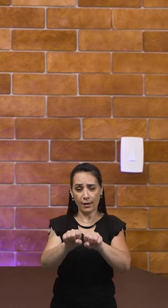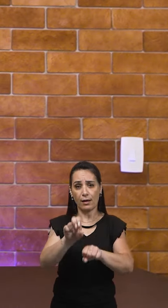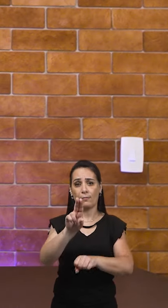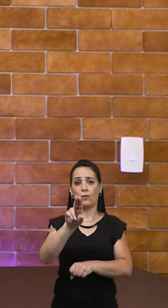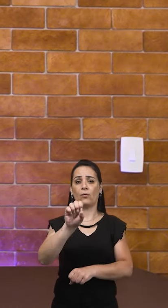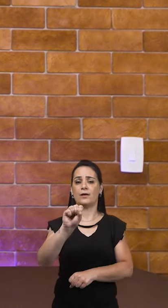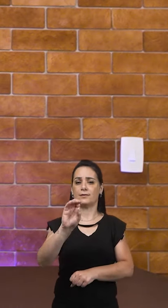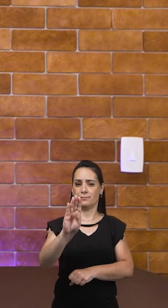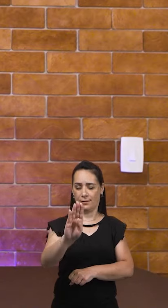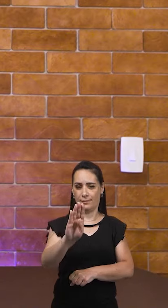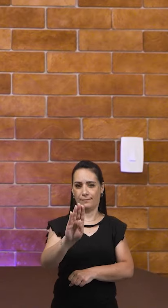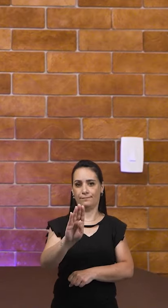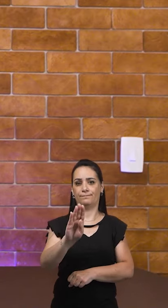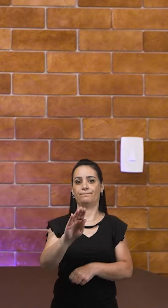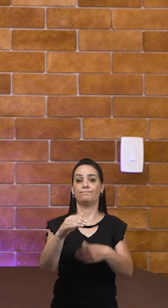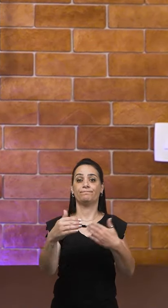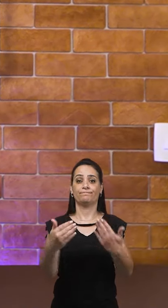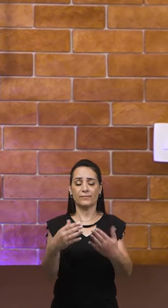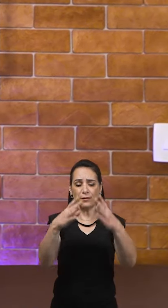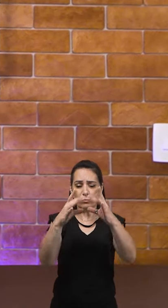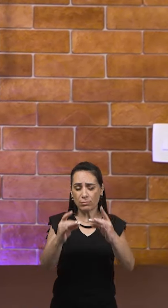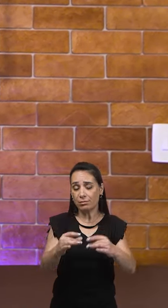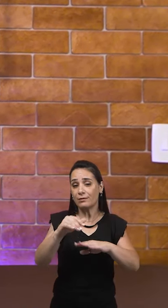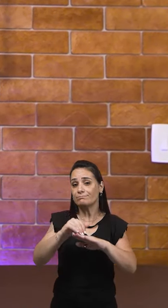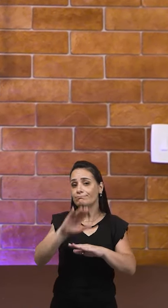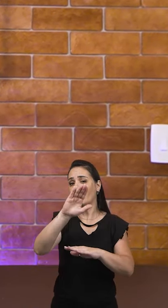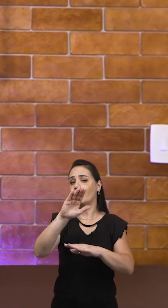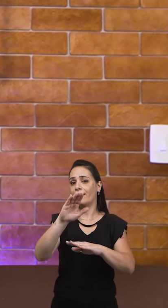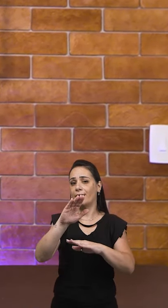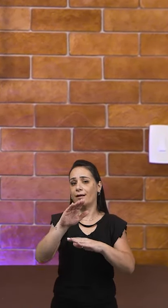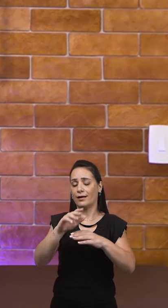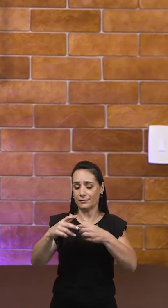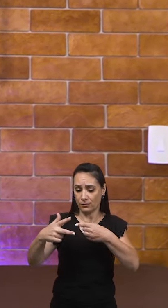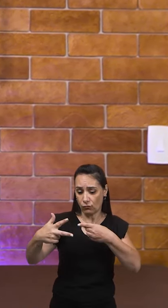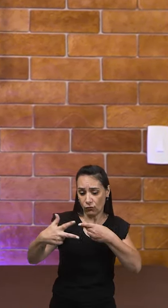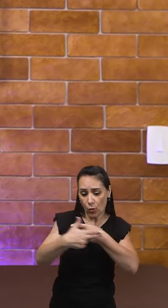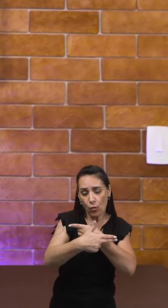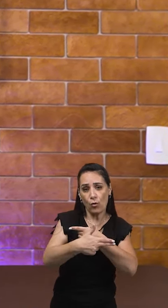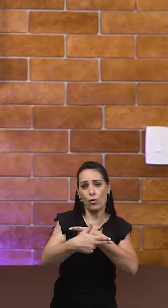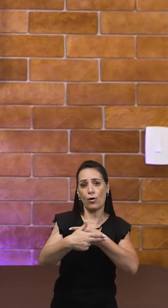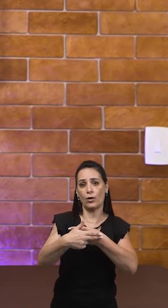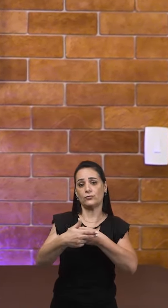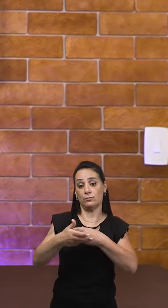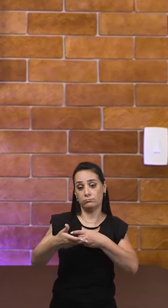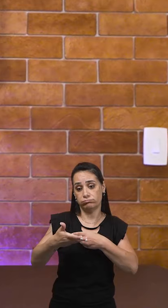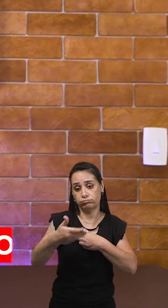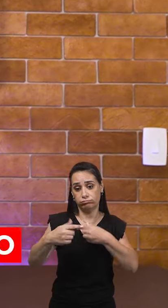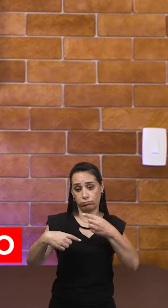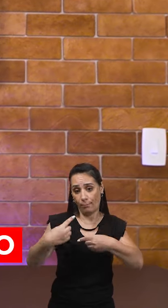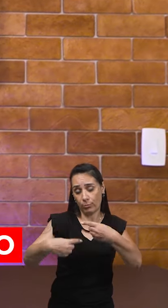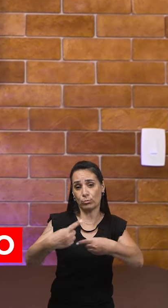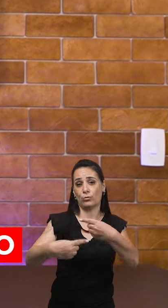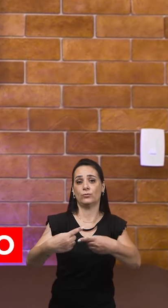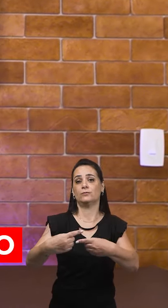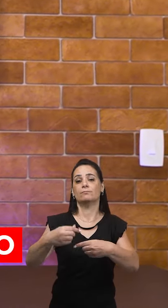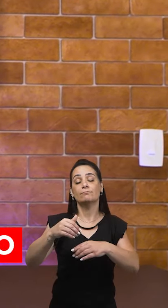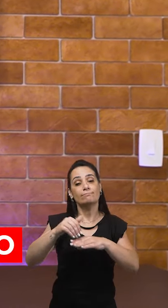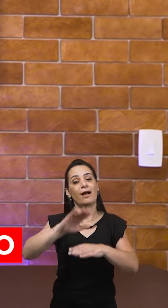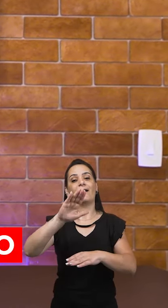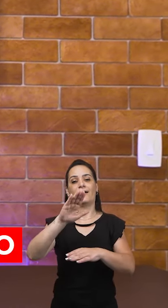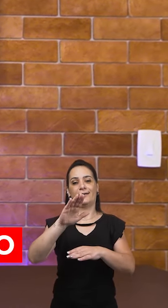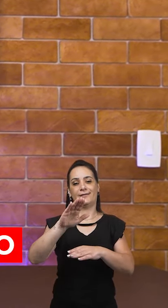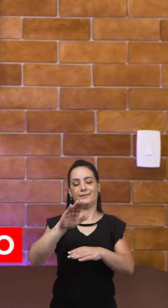cabo USB para cabo serial. Entrando um pouco mais no detalhe, o cortador aumenta a produtividade, enquanto